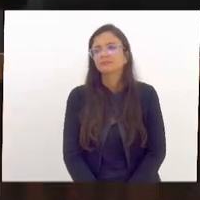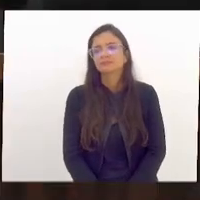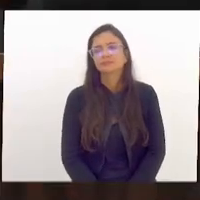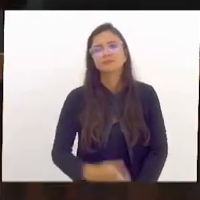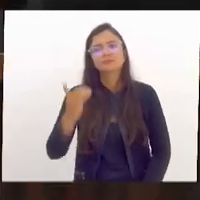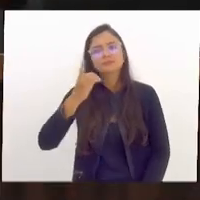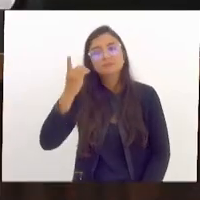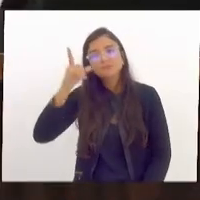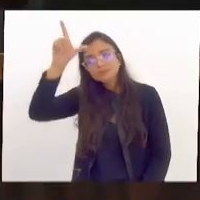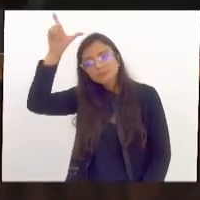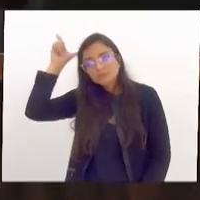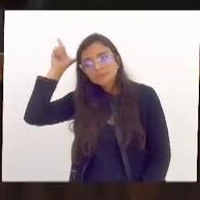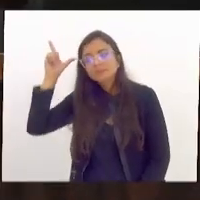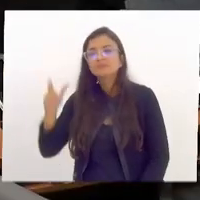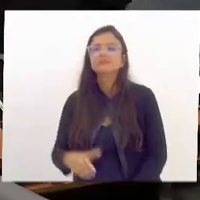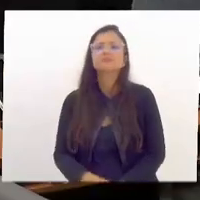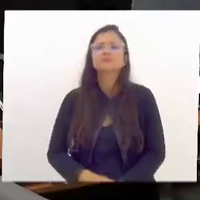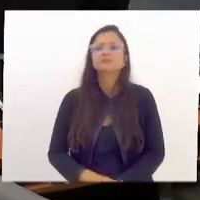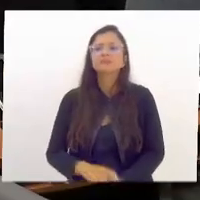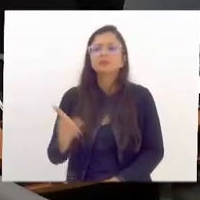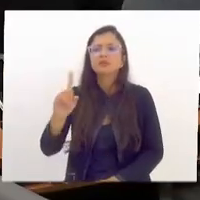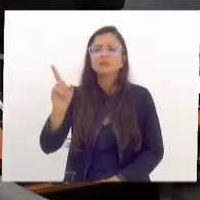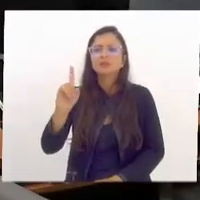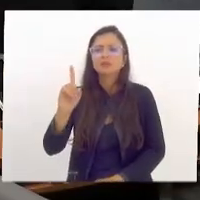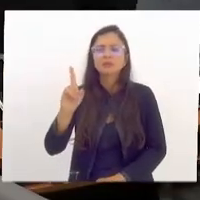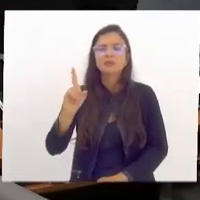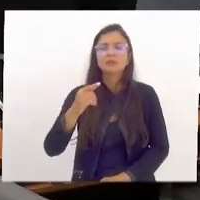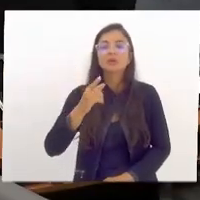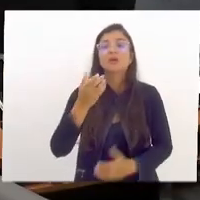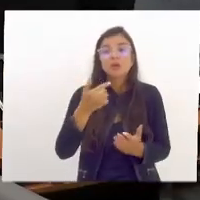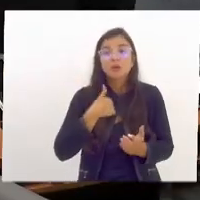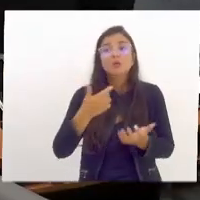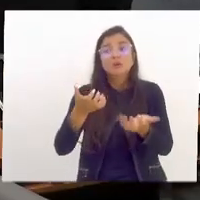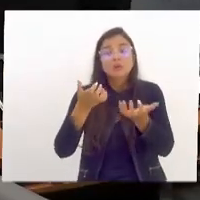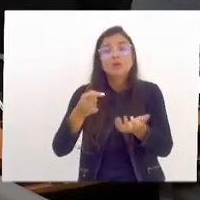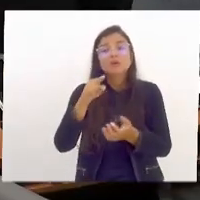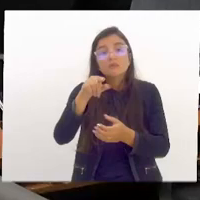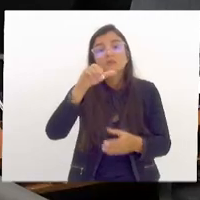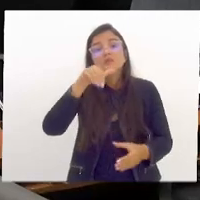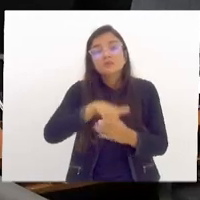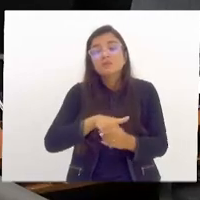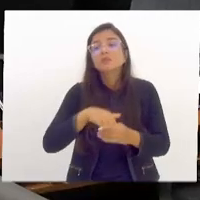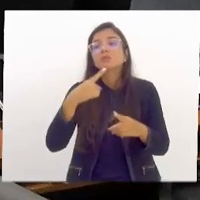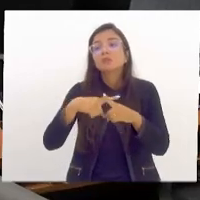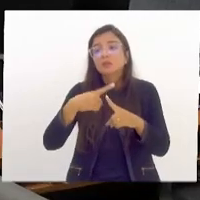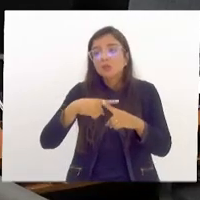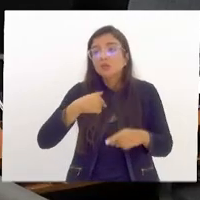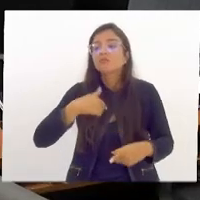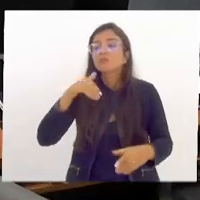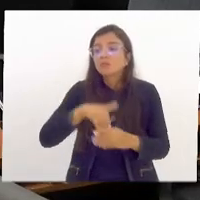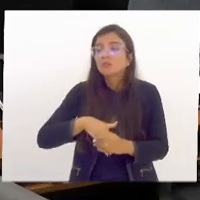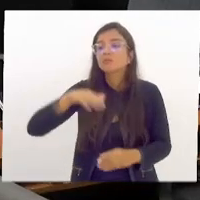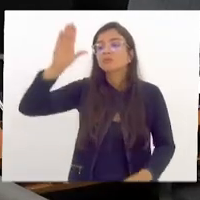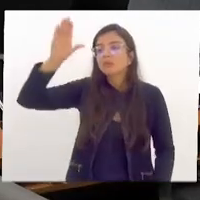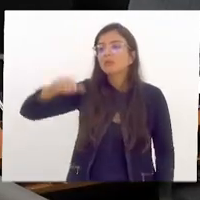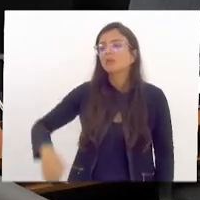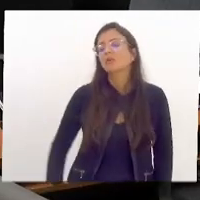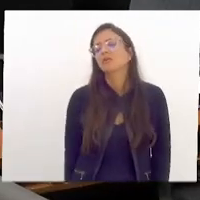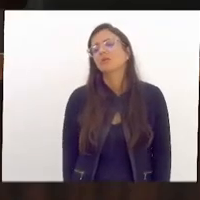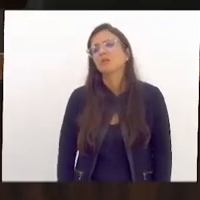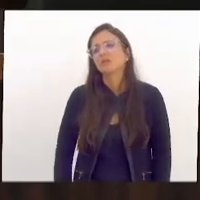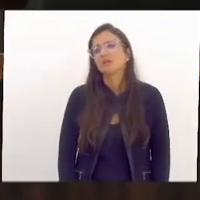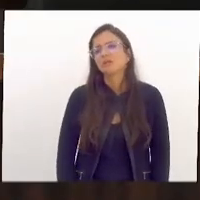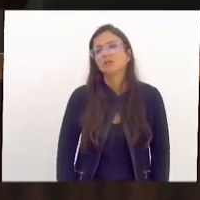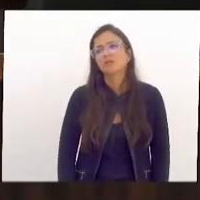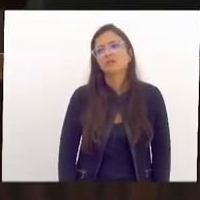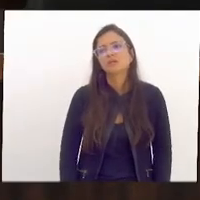Deputado Luiz Paulo. Não, senhora presidente, eu quero que a senhora vote, porque eu quero declarar o voto. Lá no final. Pela